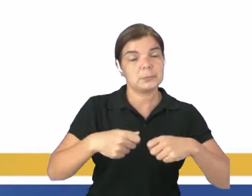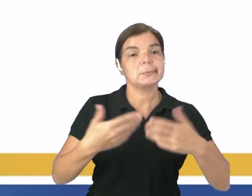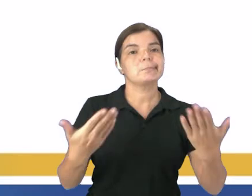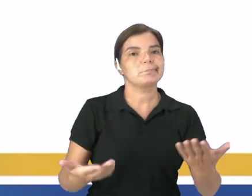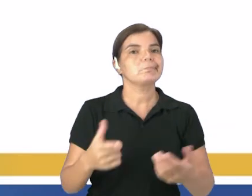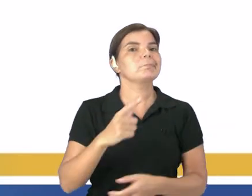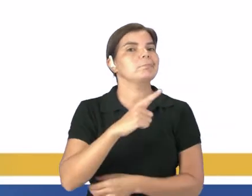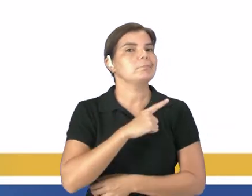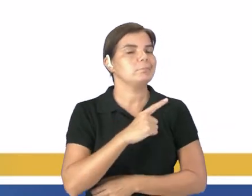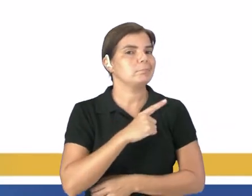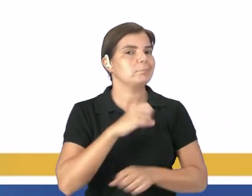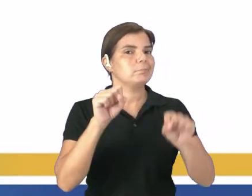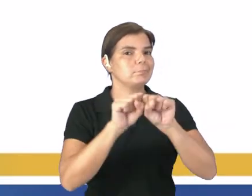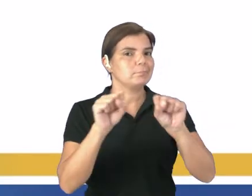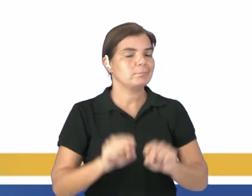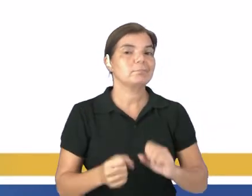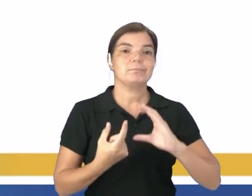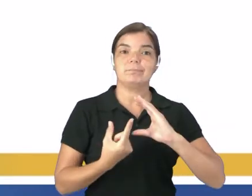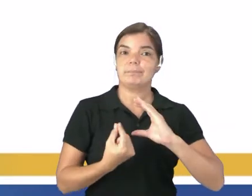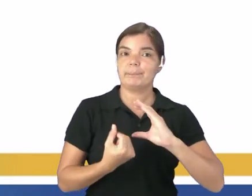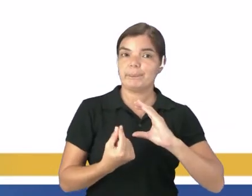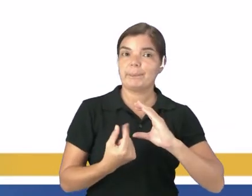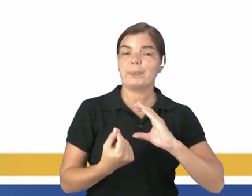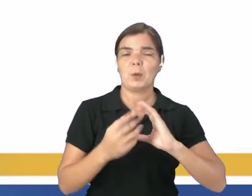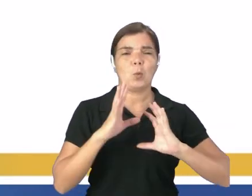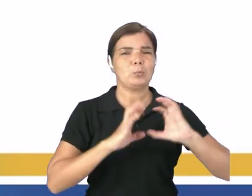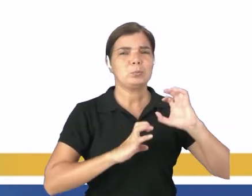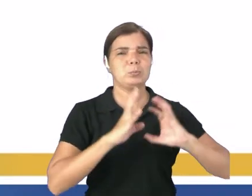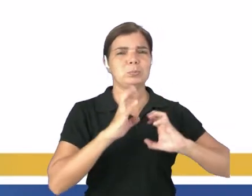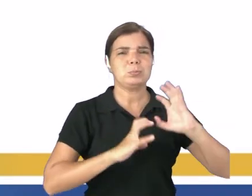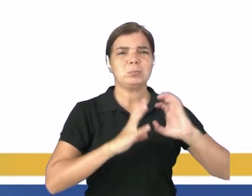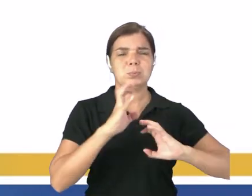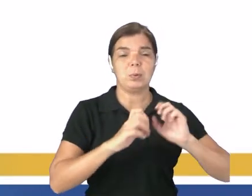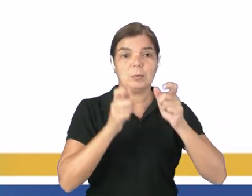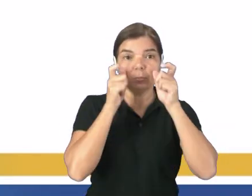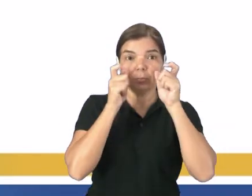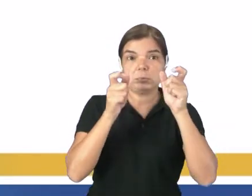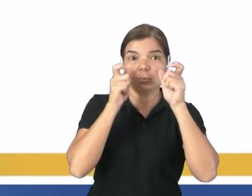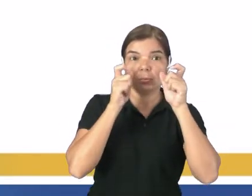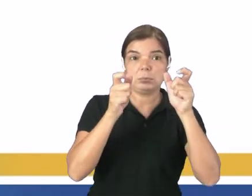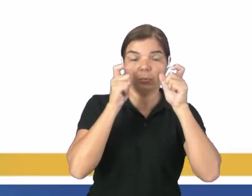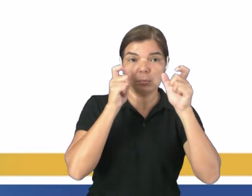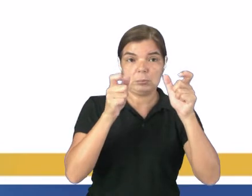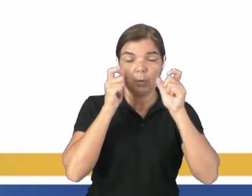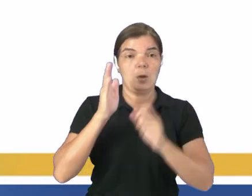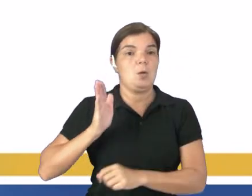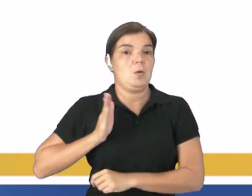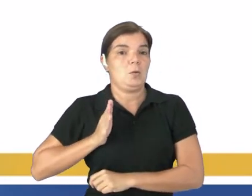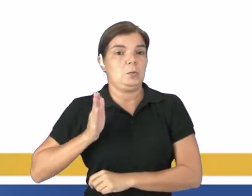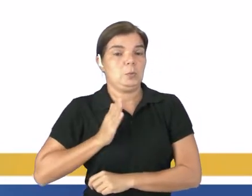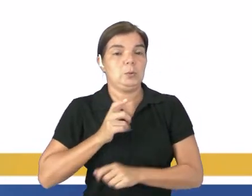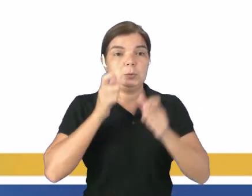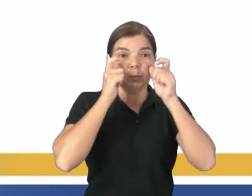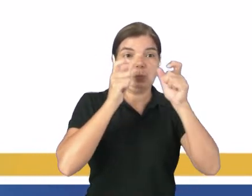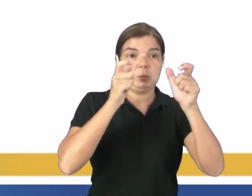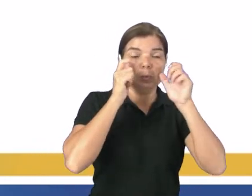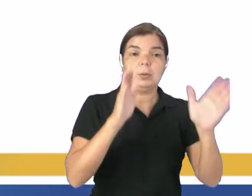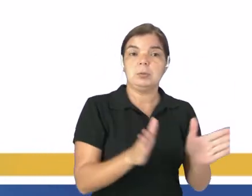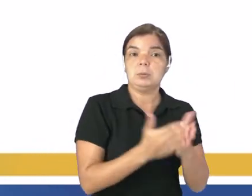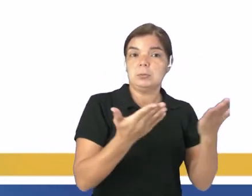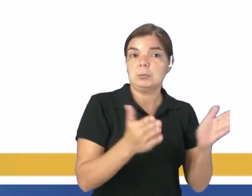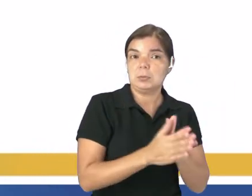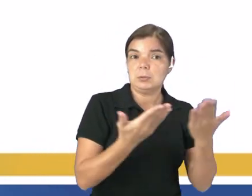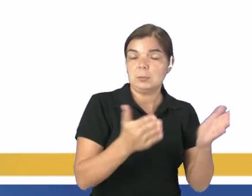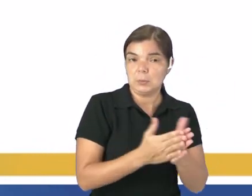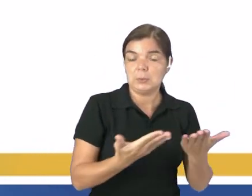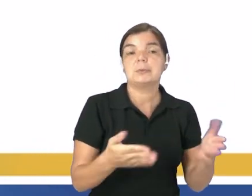tem, nesse sistema capitalista, um conflito muito intenso de interesses, né? Do interesse da camada rica, da camada pobre e da camada pobre